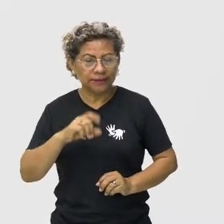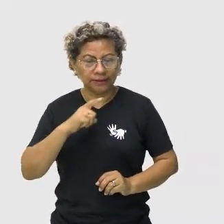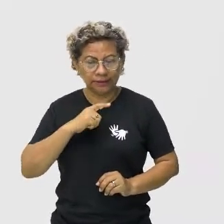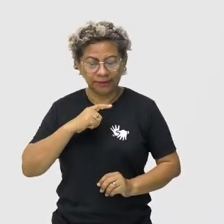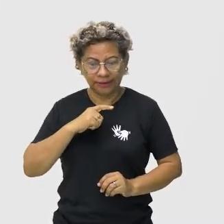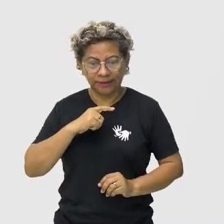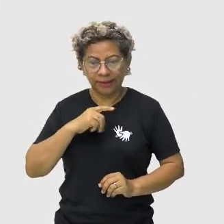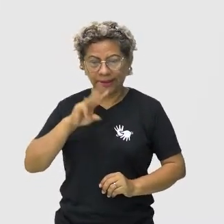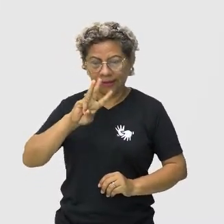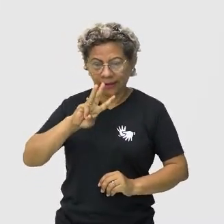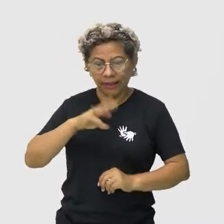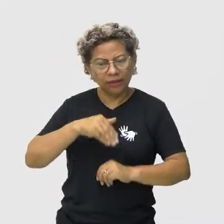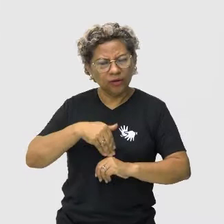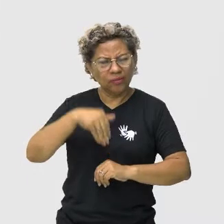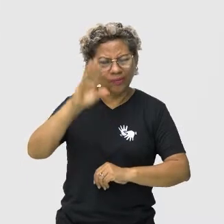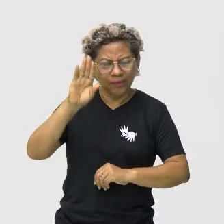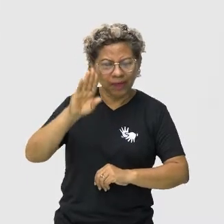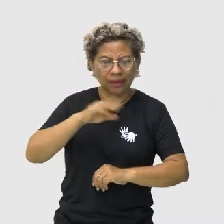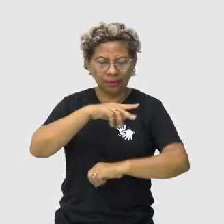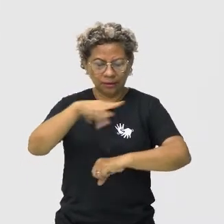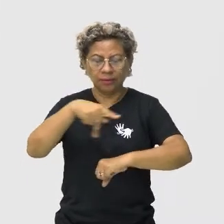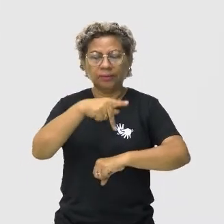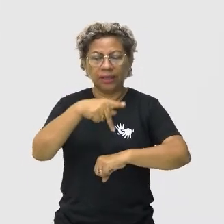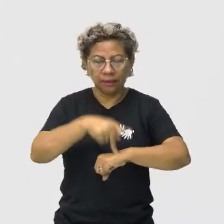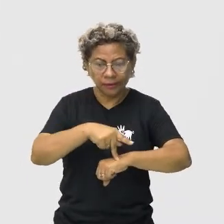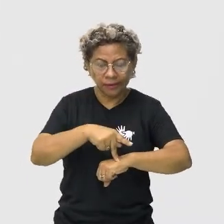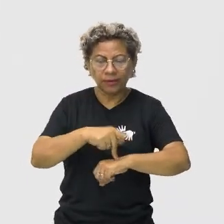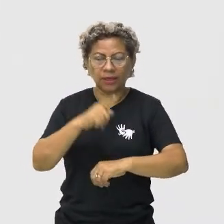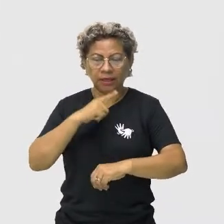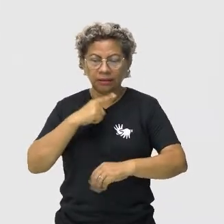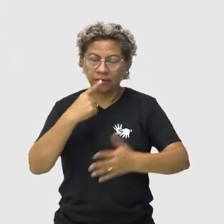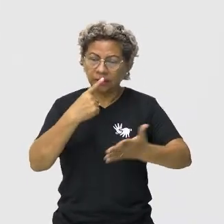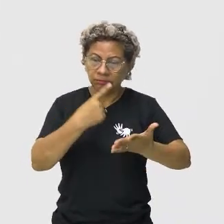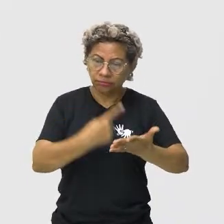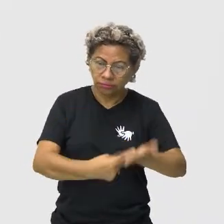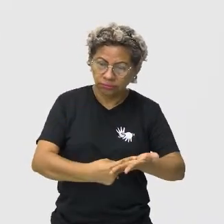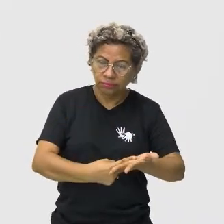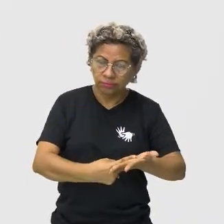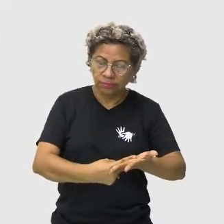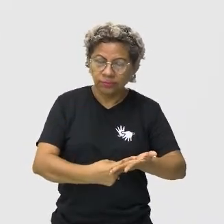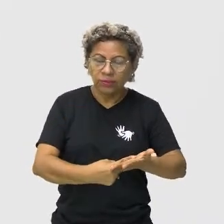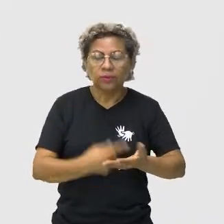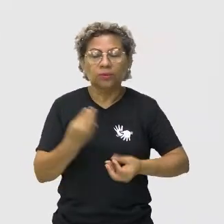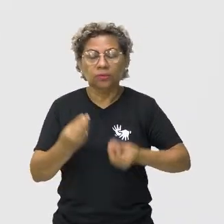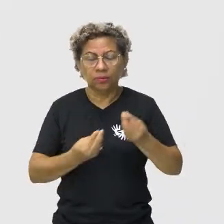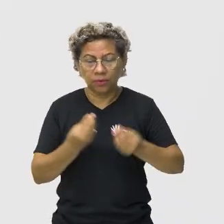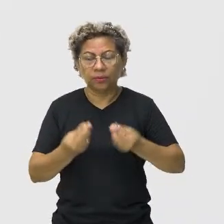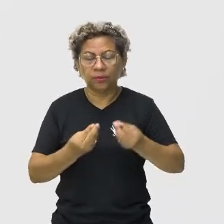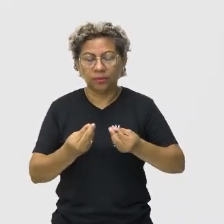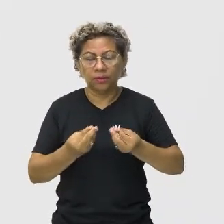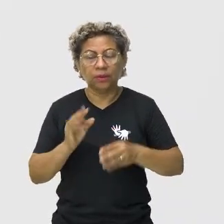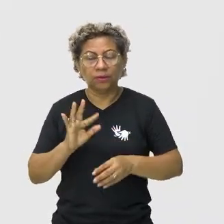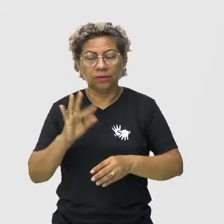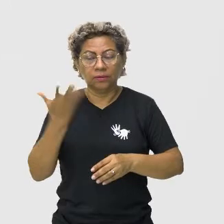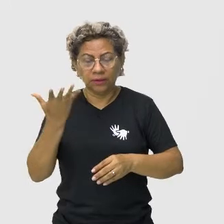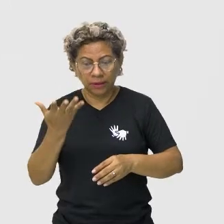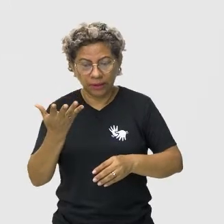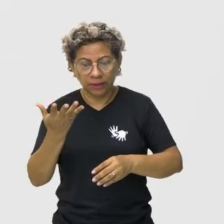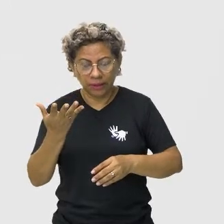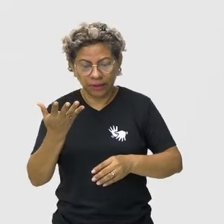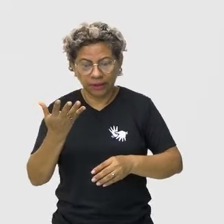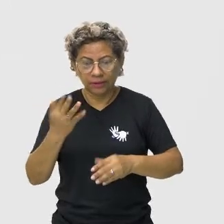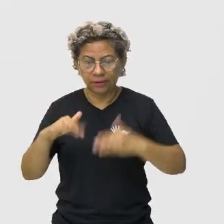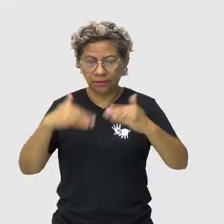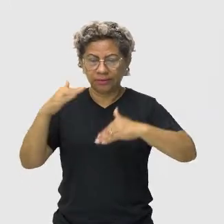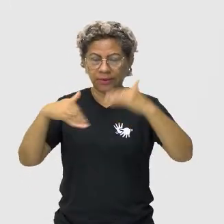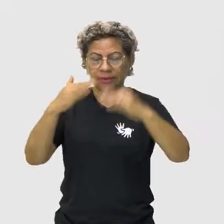juntando para ter esse acordo econômico, verificando como é que pode ocorrer esse crescimento, nós temos o quê? Um acordo